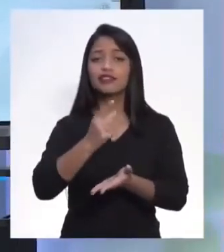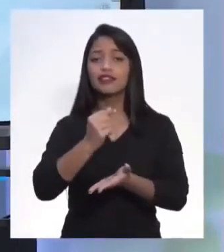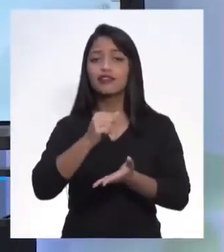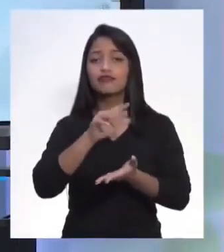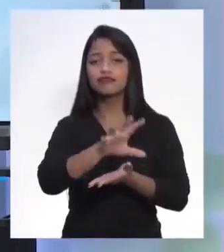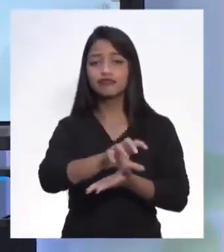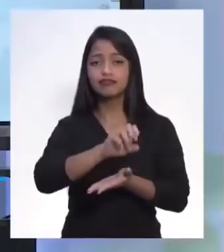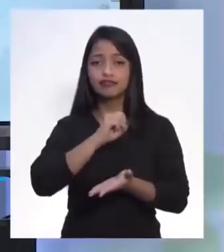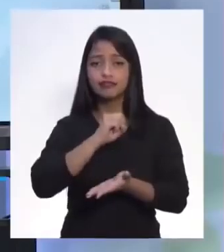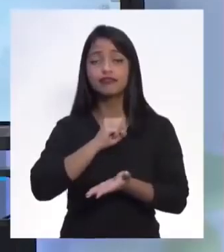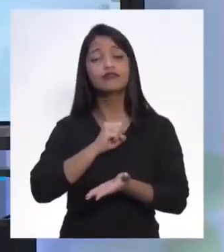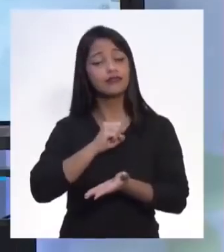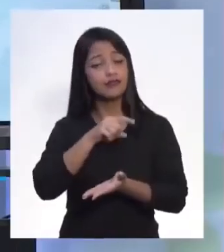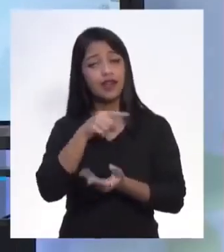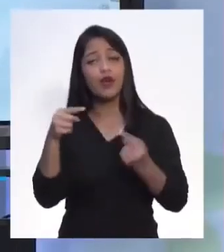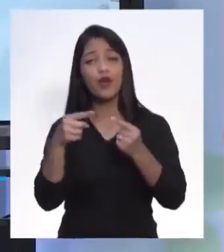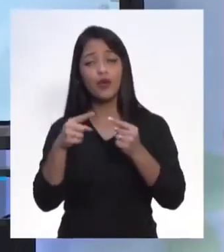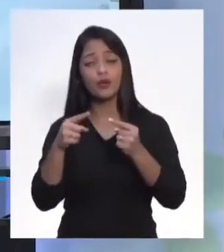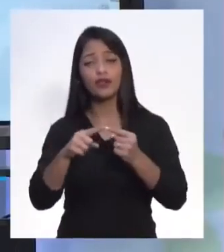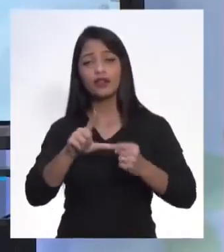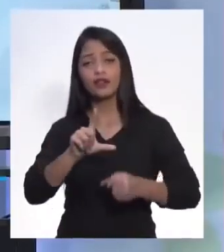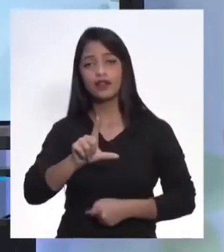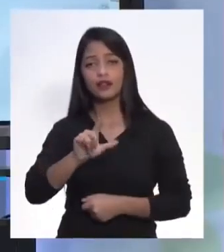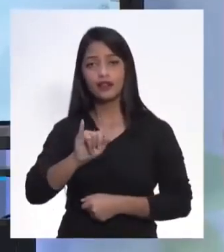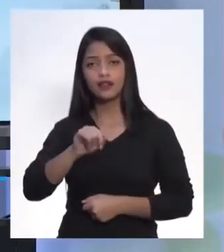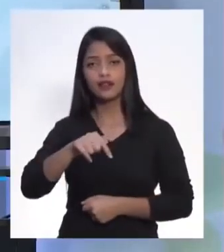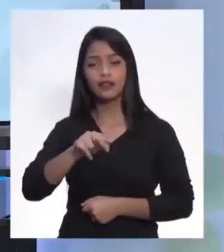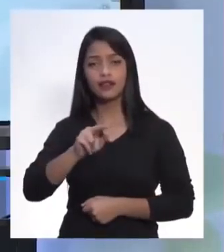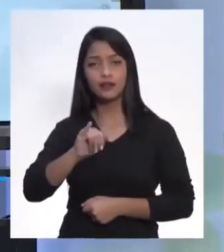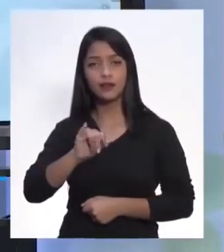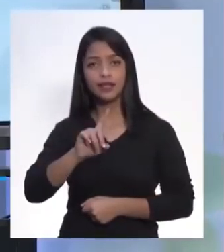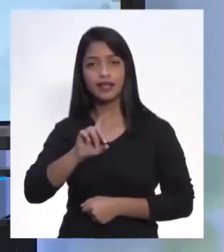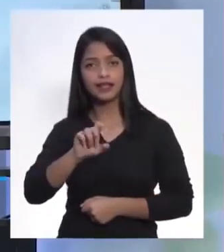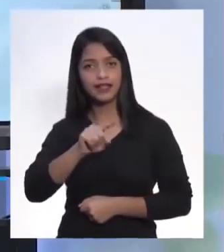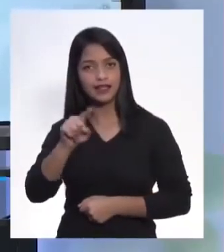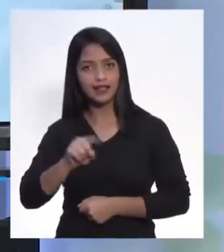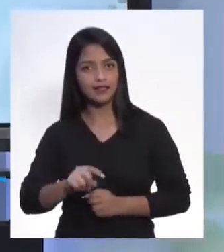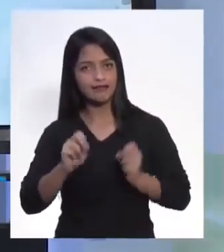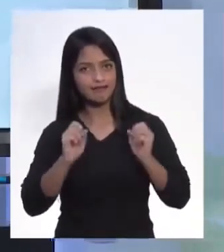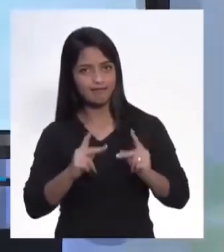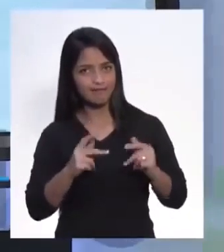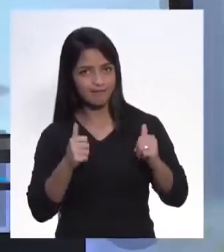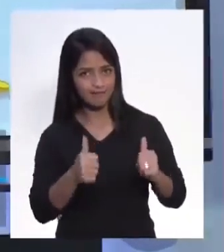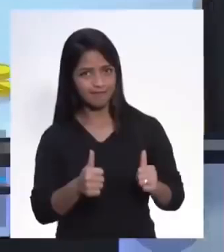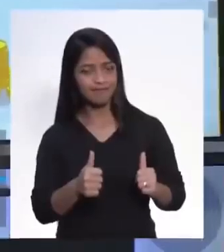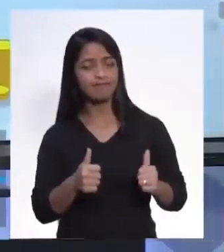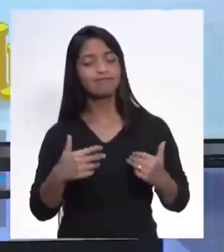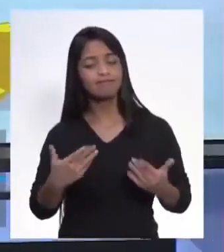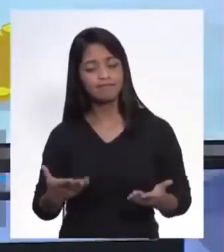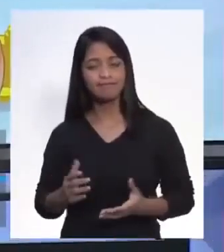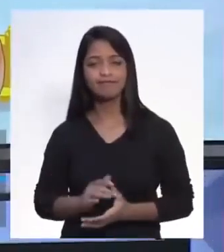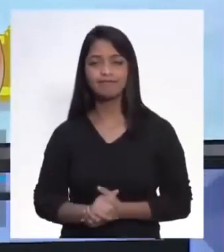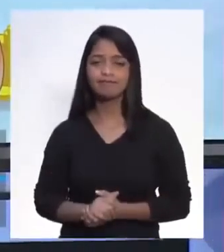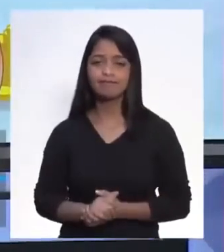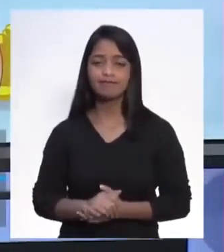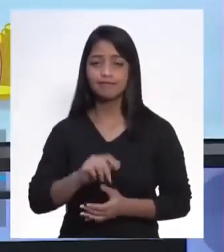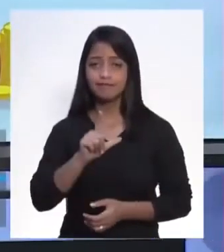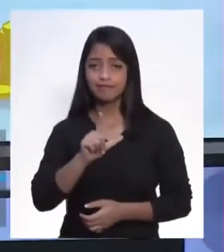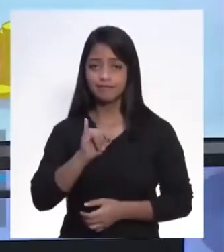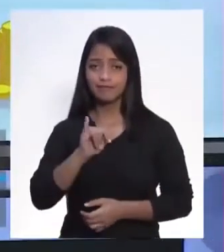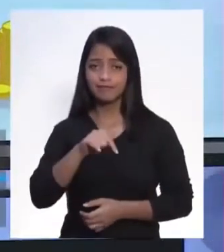de liquidez de um investimento. Beleza? Então, uma das características, quanto maior a